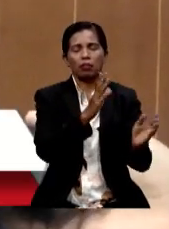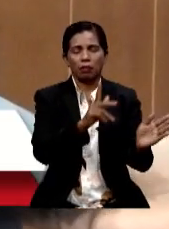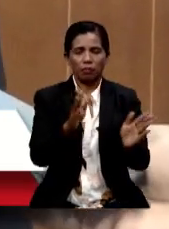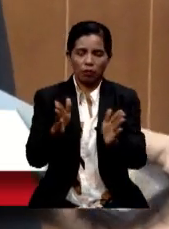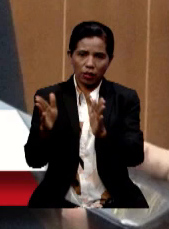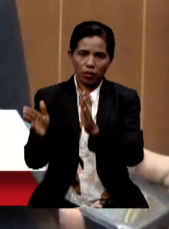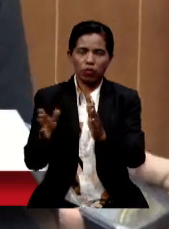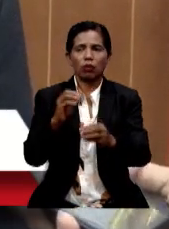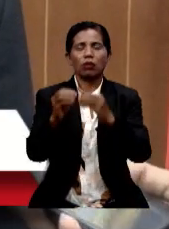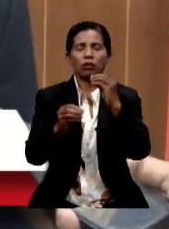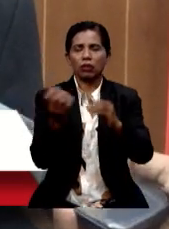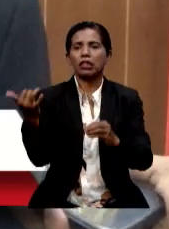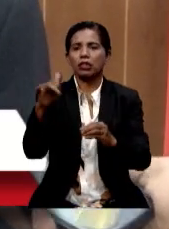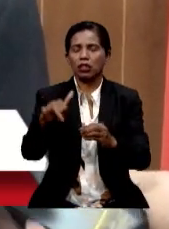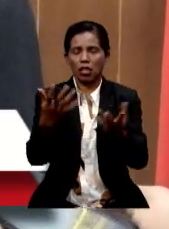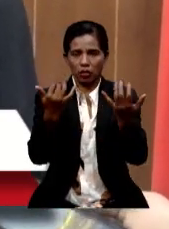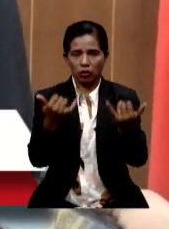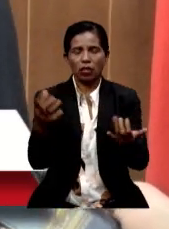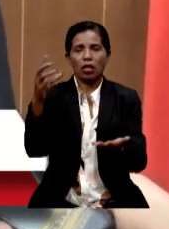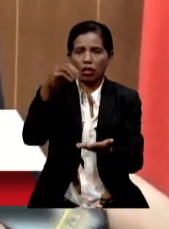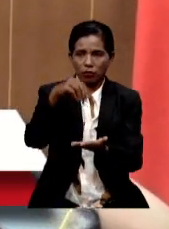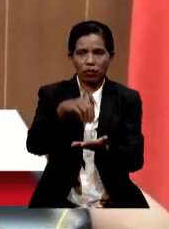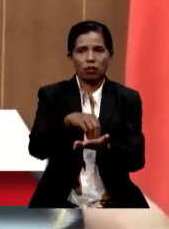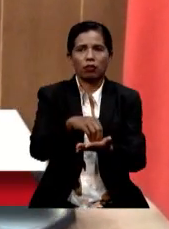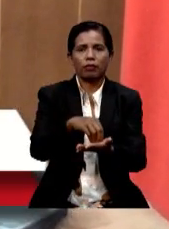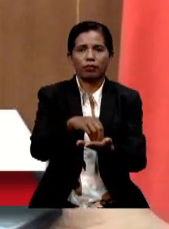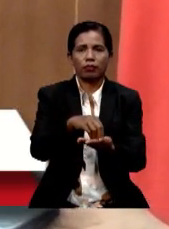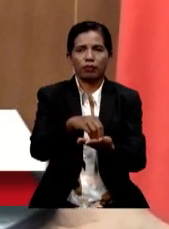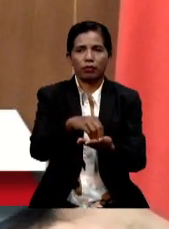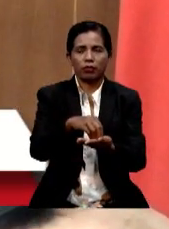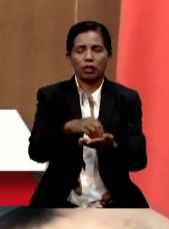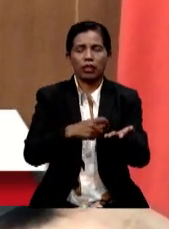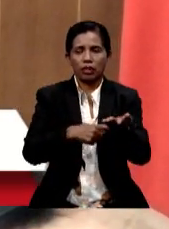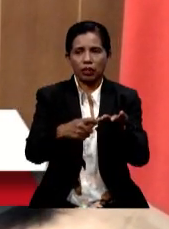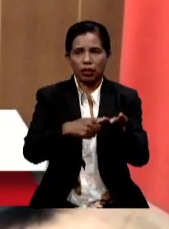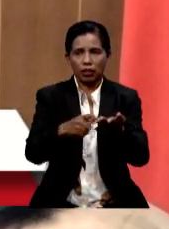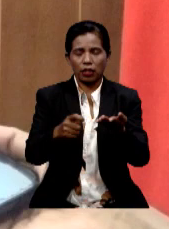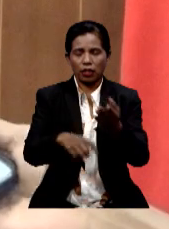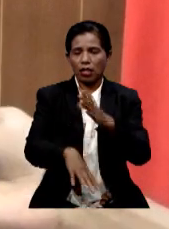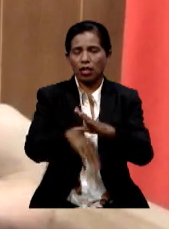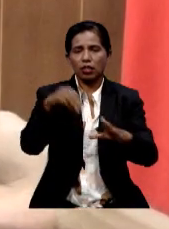Irene, Sir agora a tutau tau técnica Hasai B